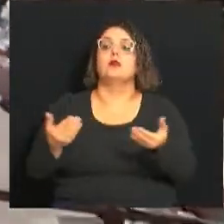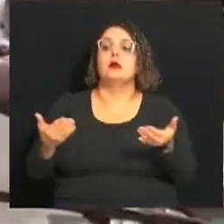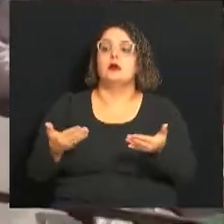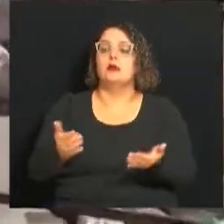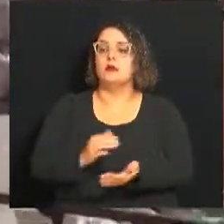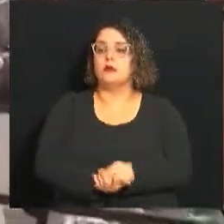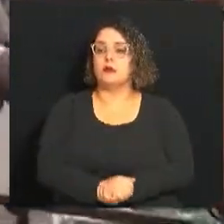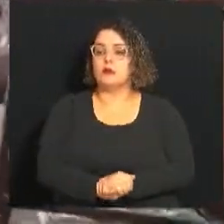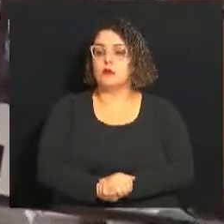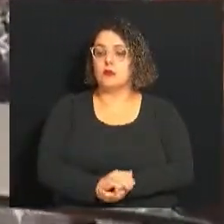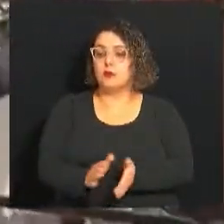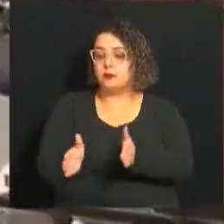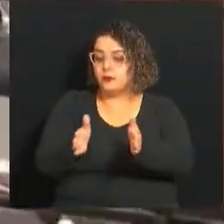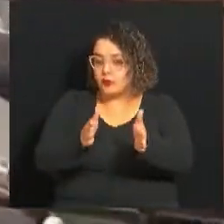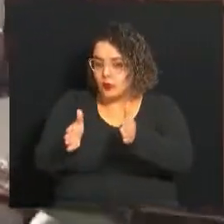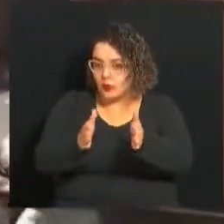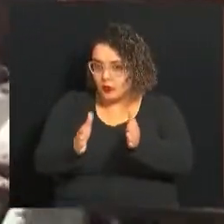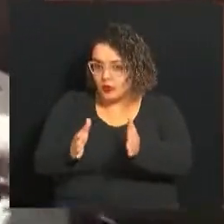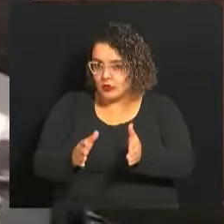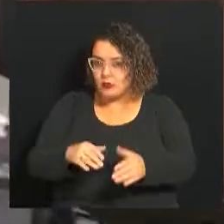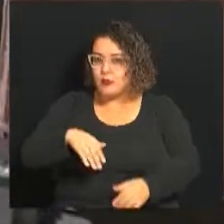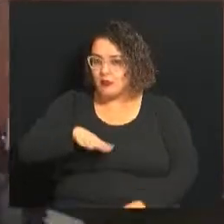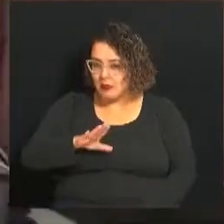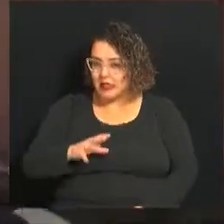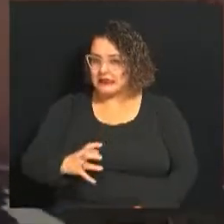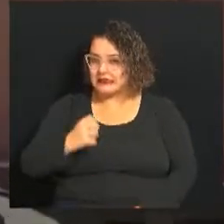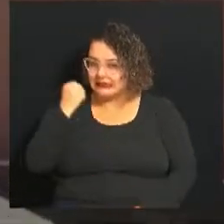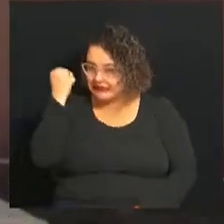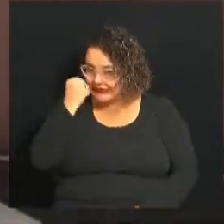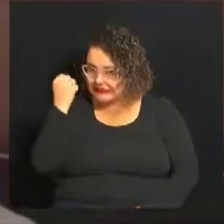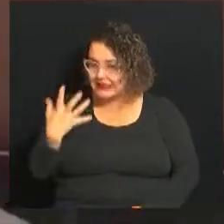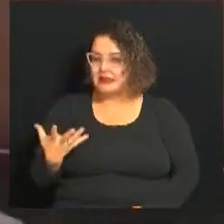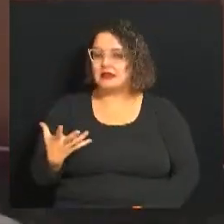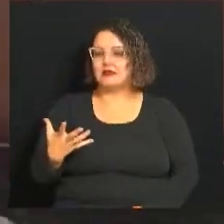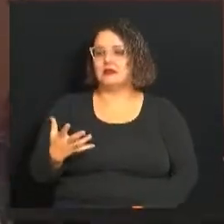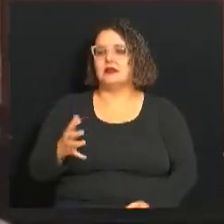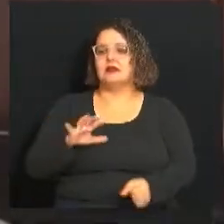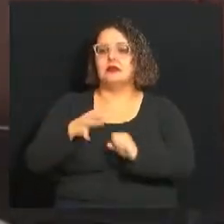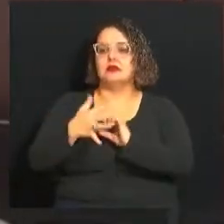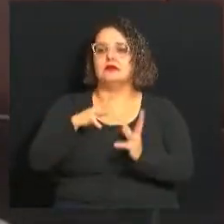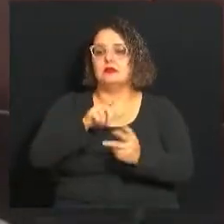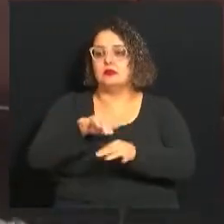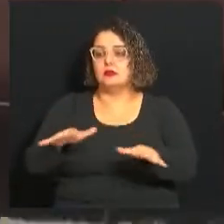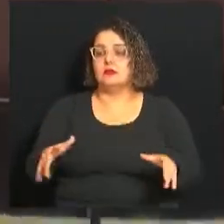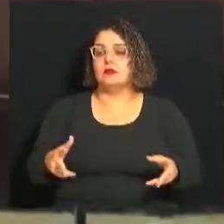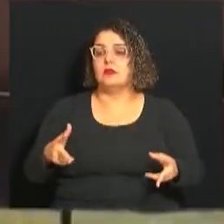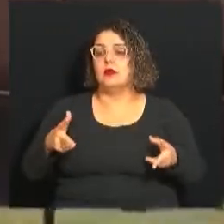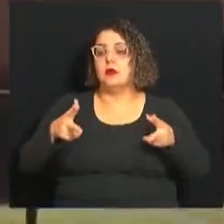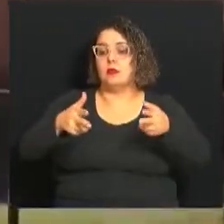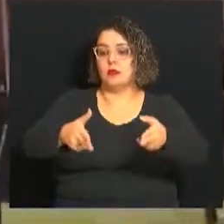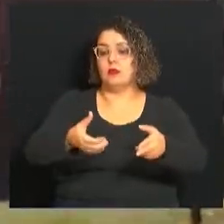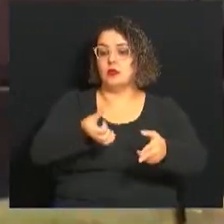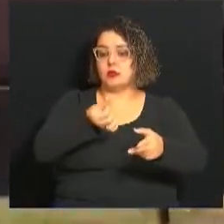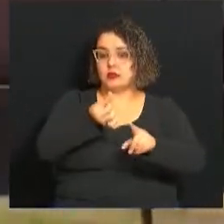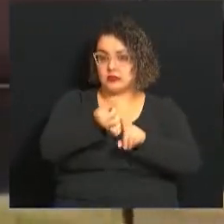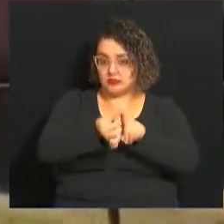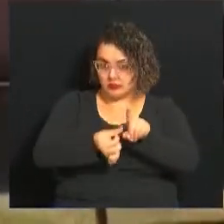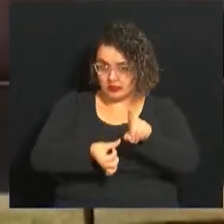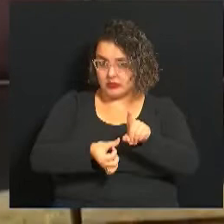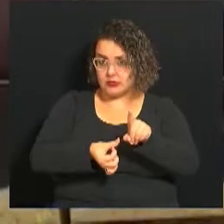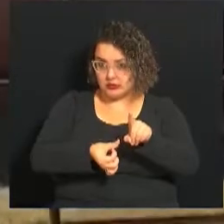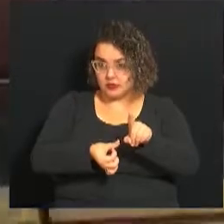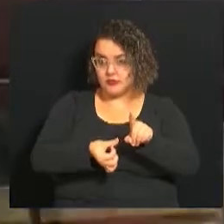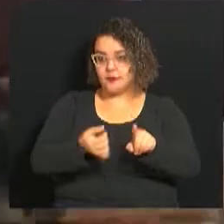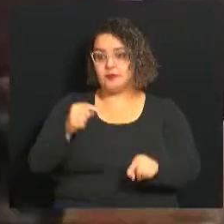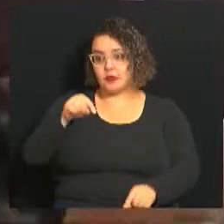no período mais crítico da pandemia, né, a coleta seletiva em geral de Campinas, ela foi interrompida por 6 meses. Né? Então, a gente